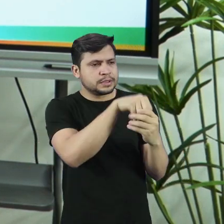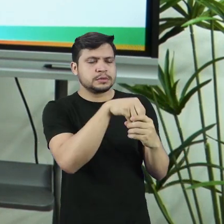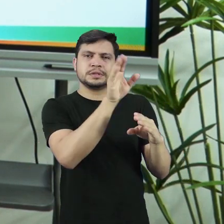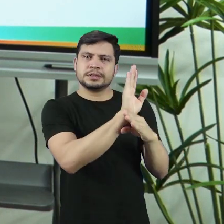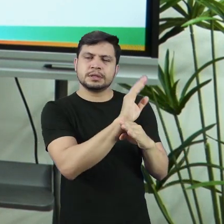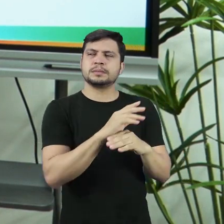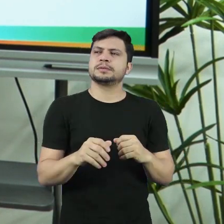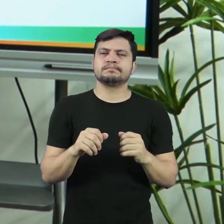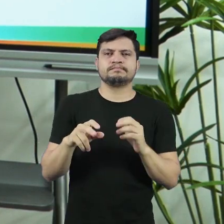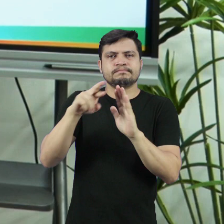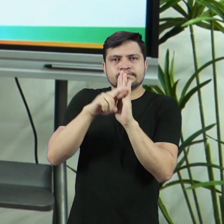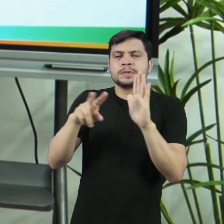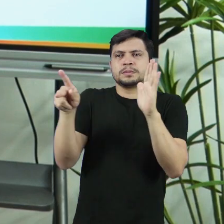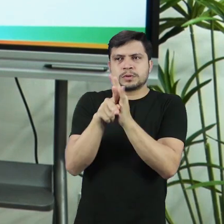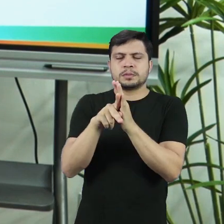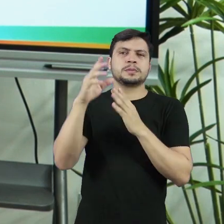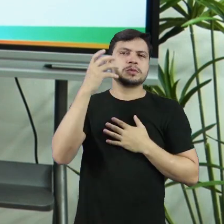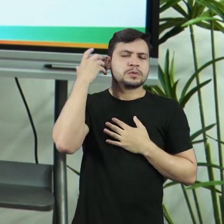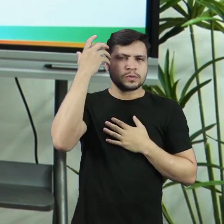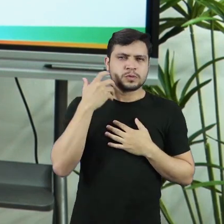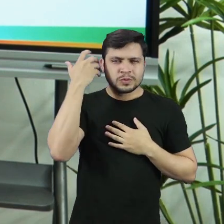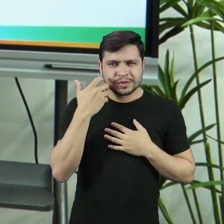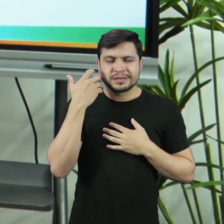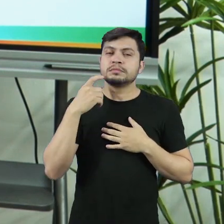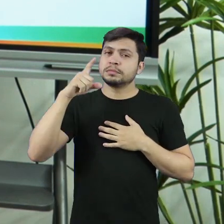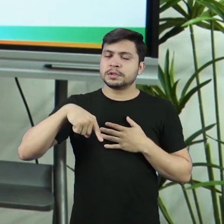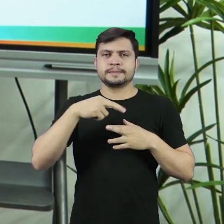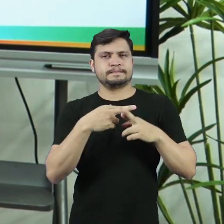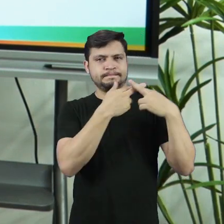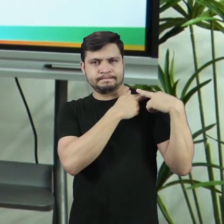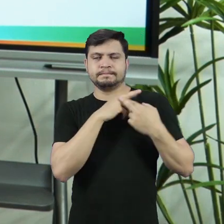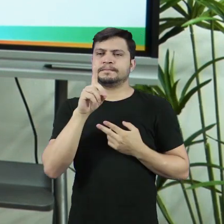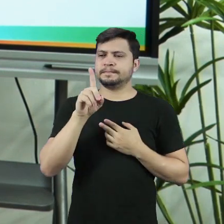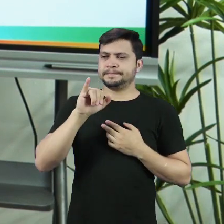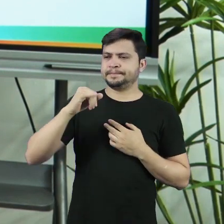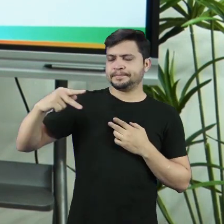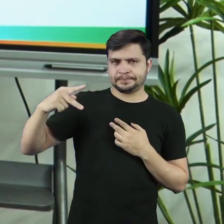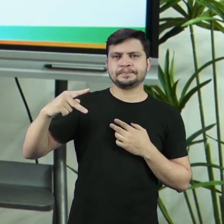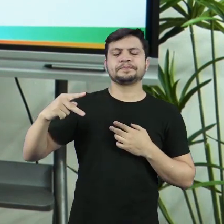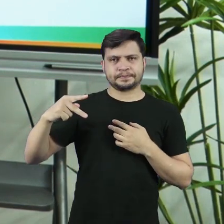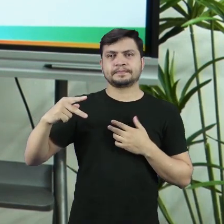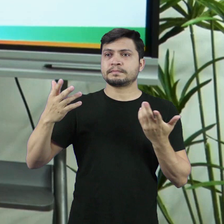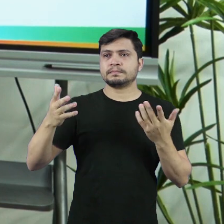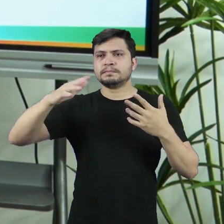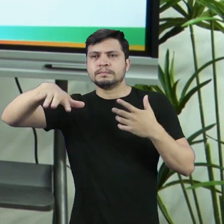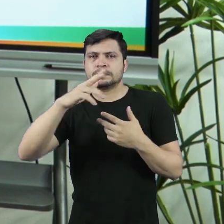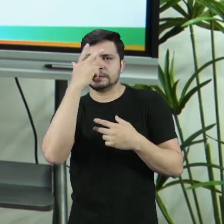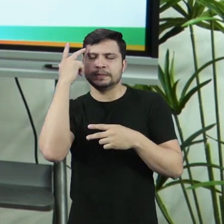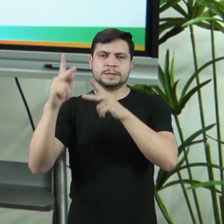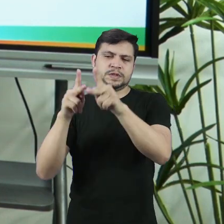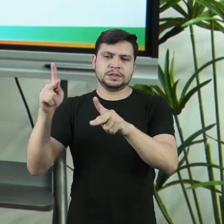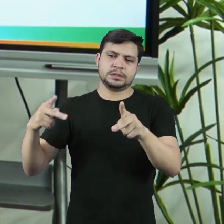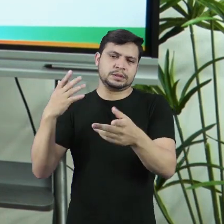poder e evitar que boa parte da população soubesse ou tomasse partido justamente contra o governo militar.